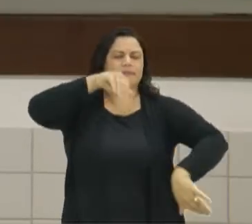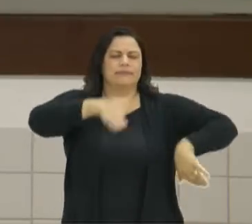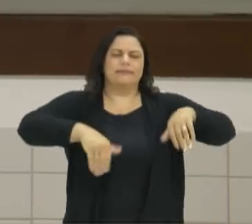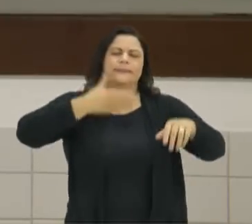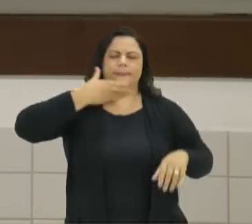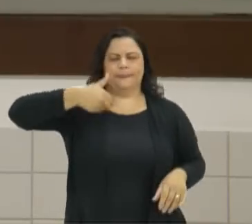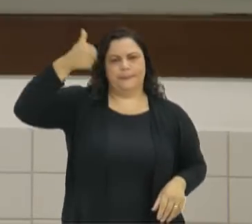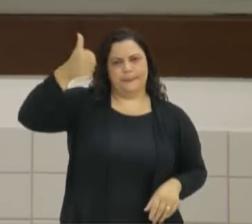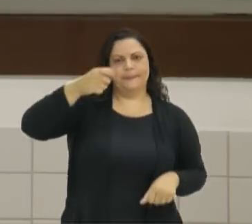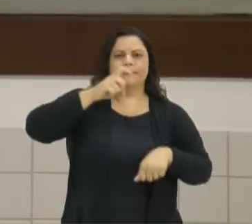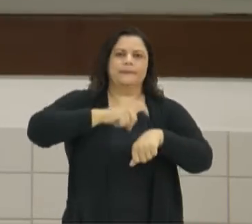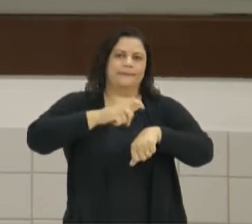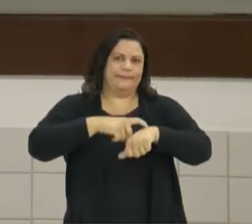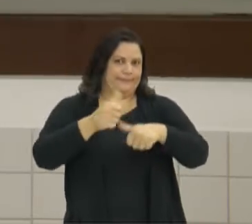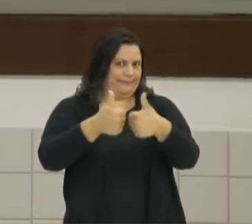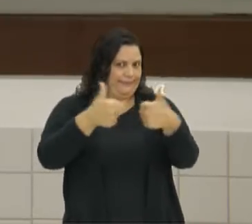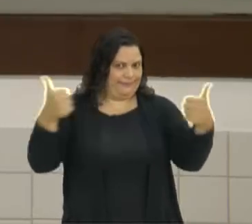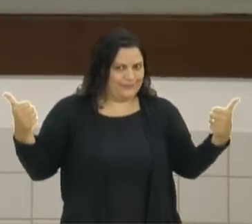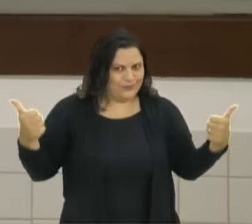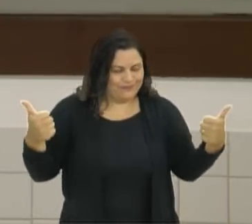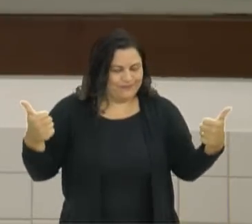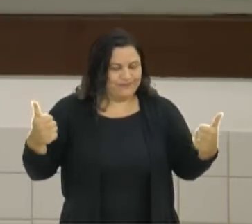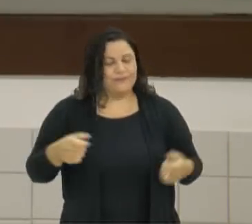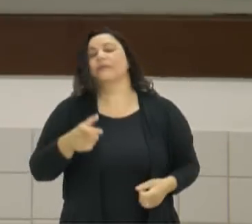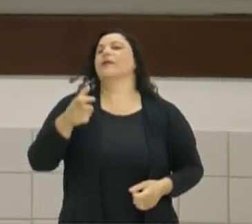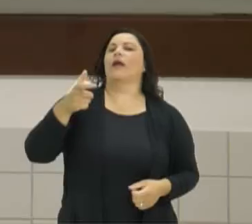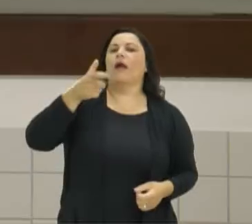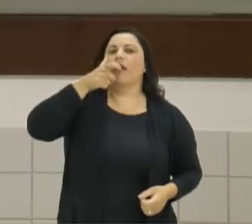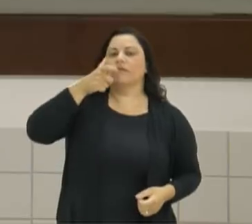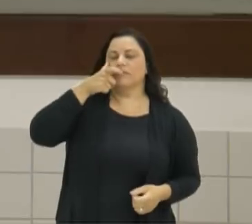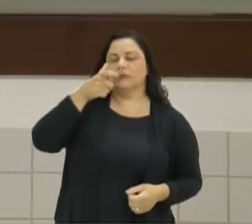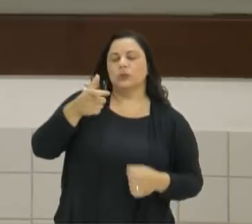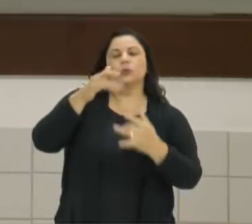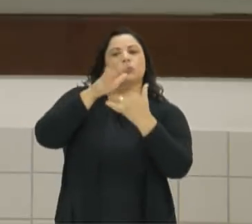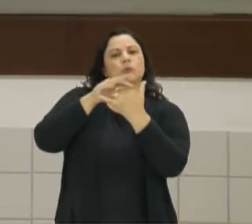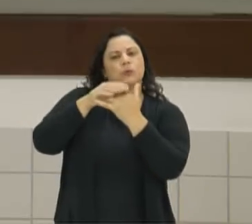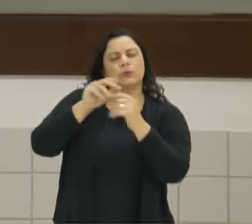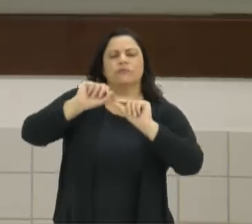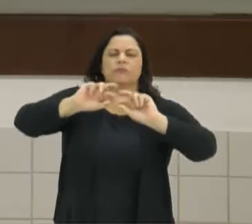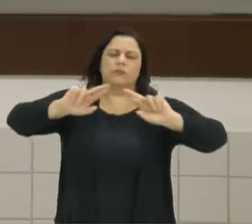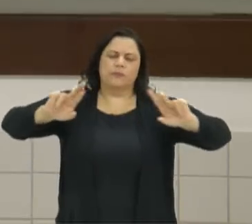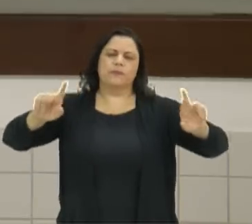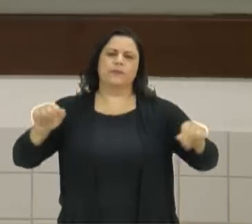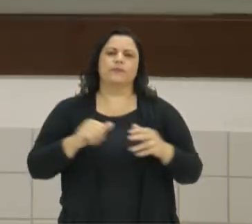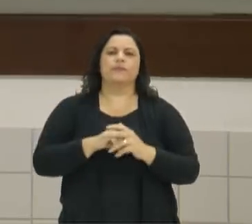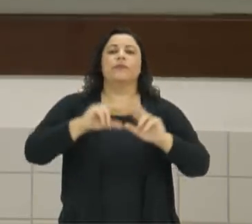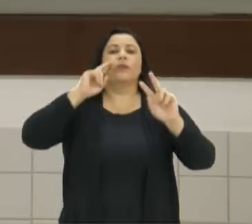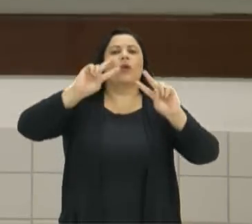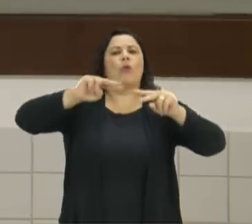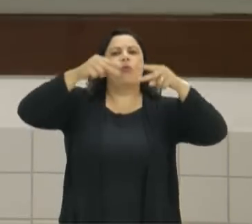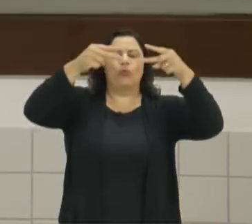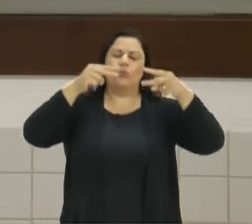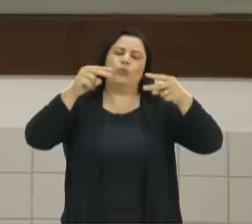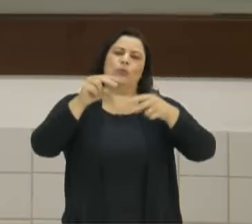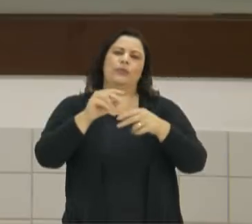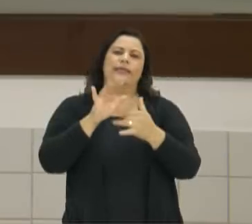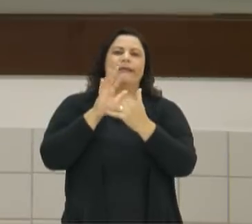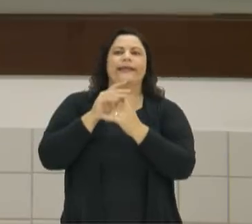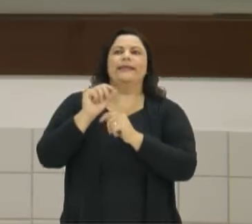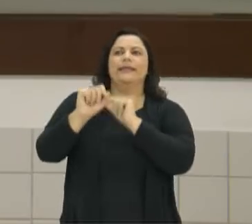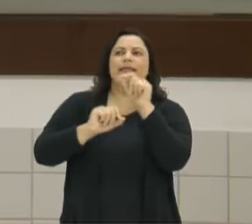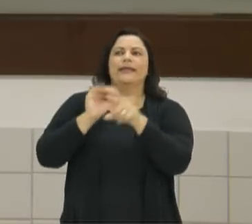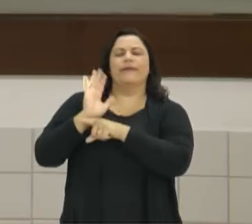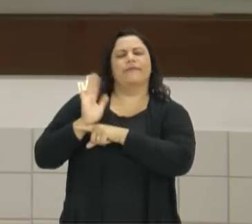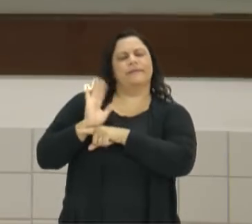os seus tempos, tá bom? Olhe os vídeos, complete a nossa aula, né? É um conhecimento muito interessante que você